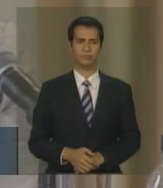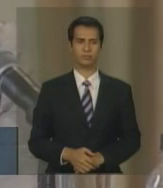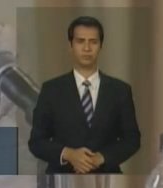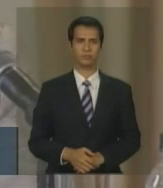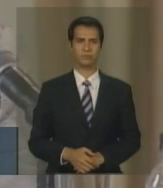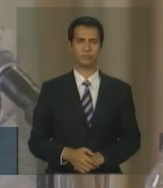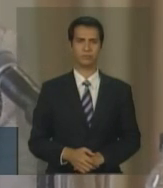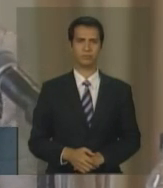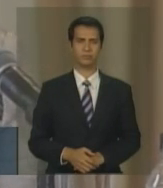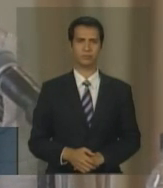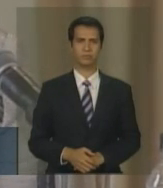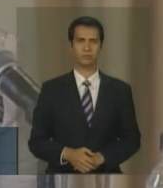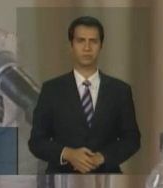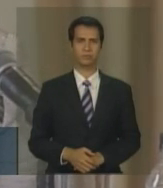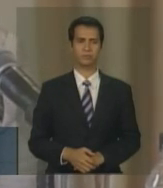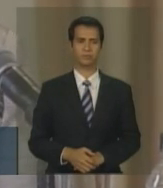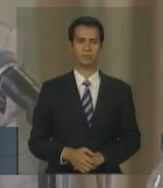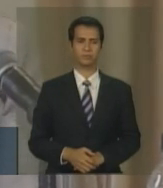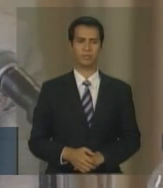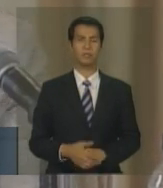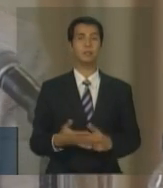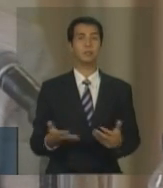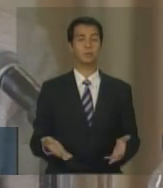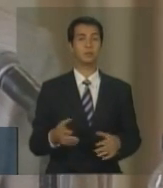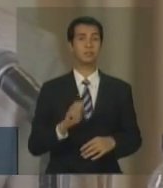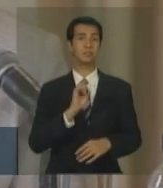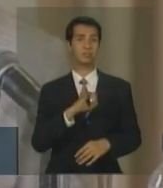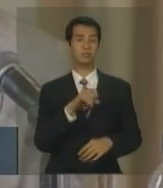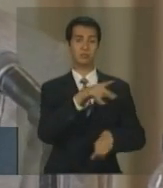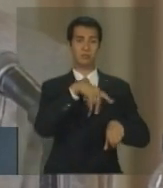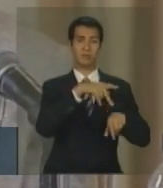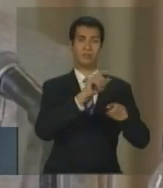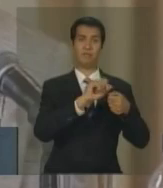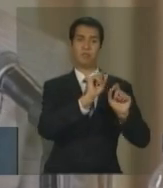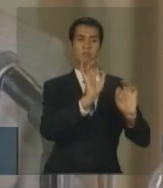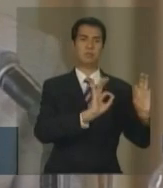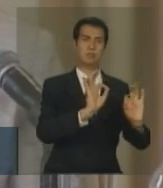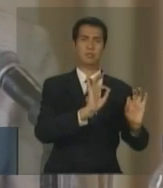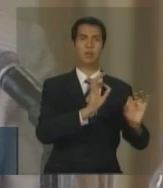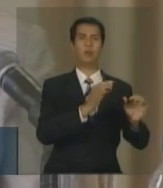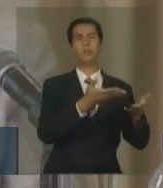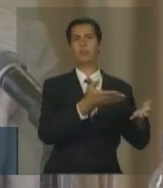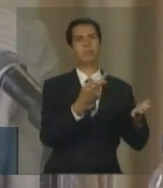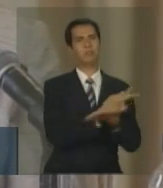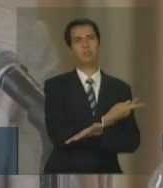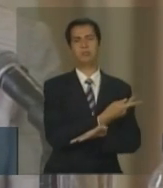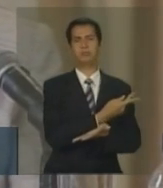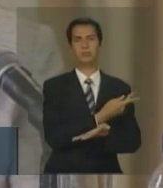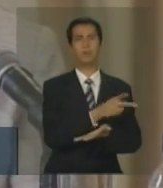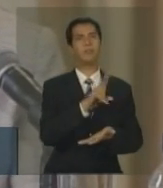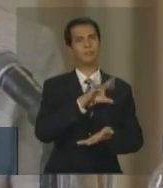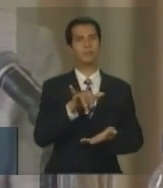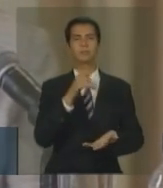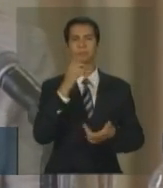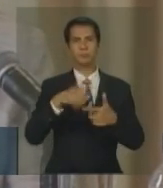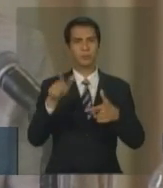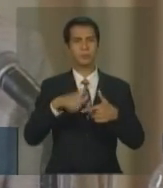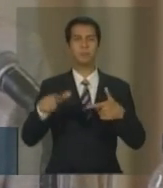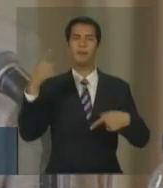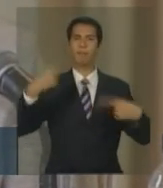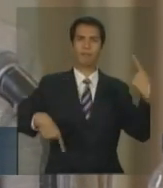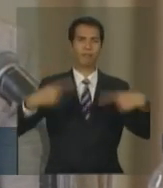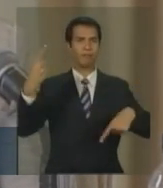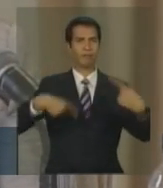Enquanto houver esse tipo de conduta, você estará num processo de guerra fiscal. Eu tenho a declarar